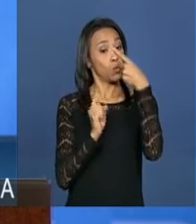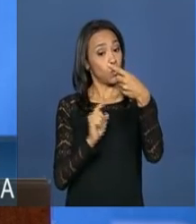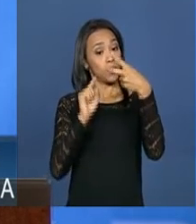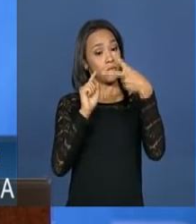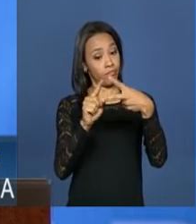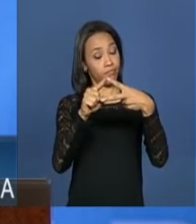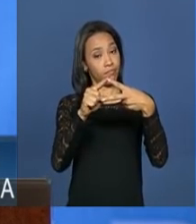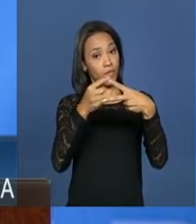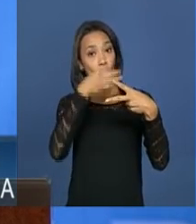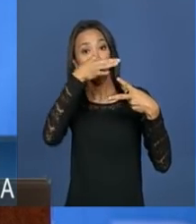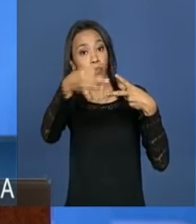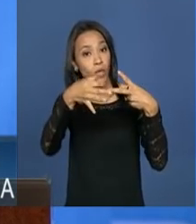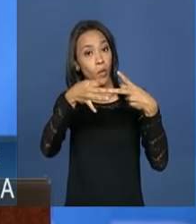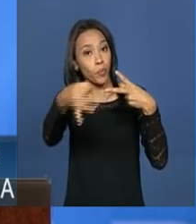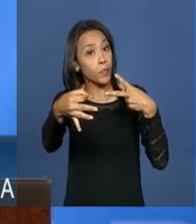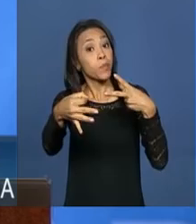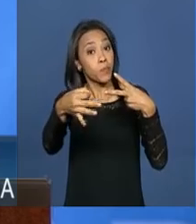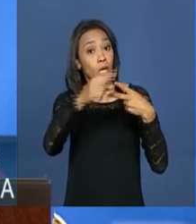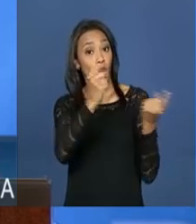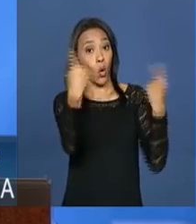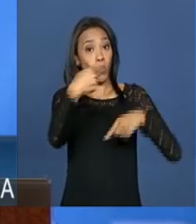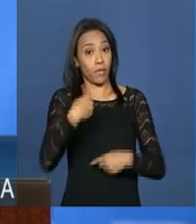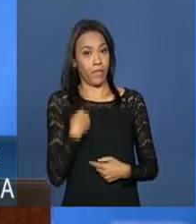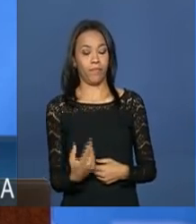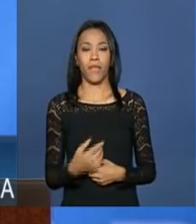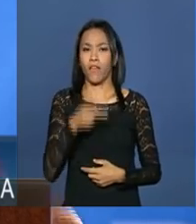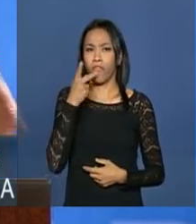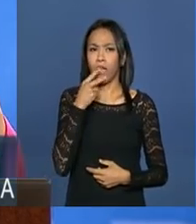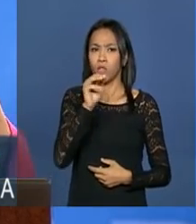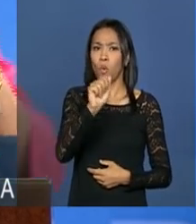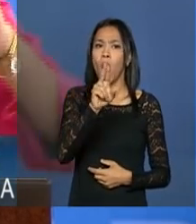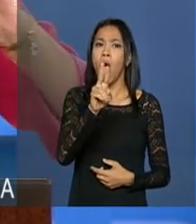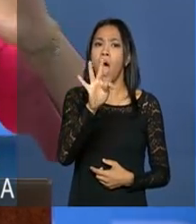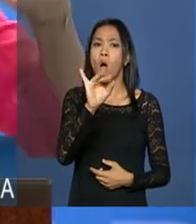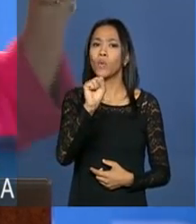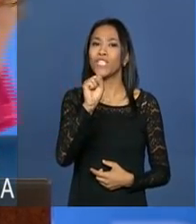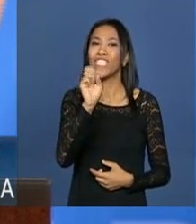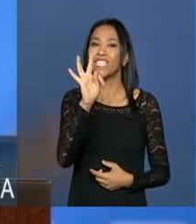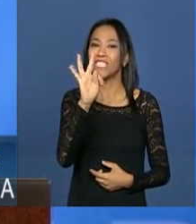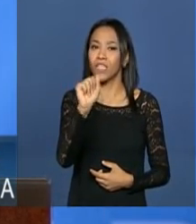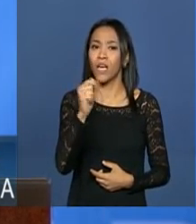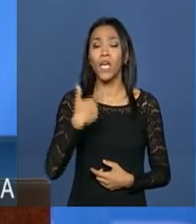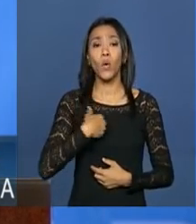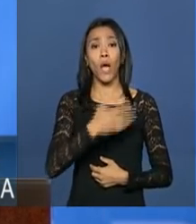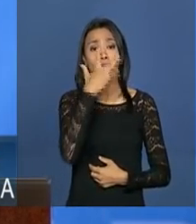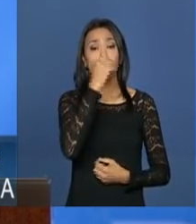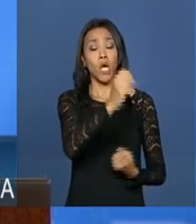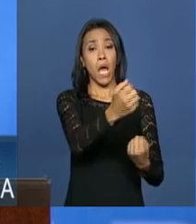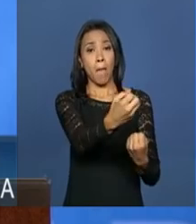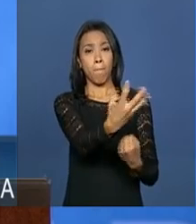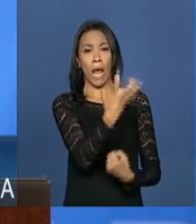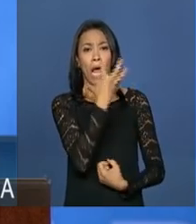eles levantam contra mim. A primeira é que eu sou autista. Autista porque eu não reajo, à